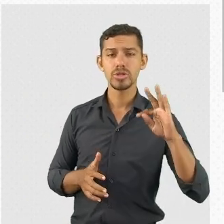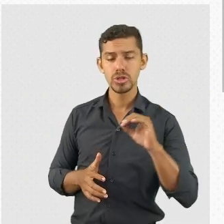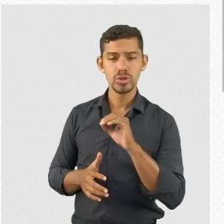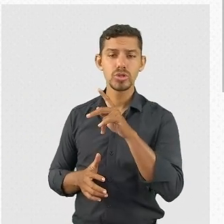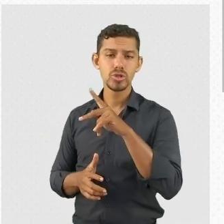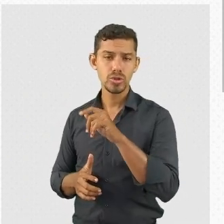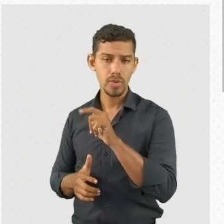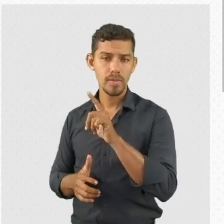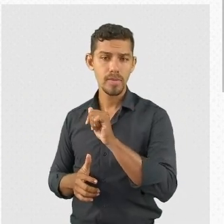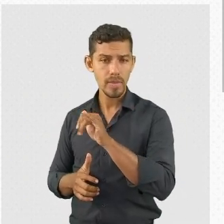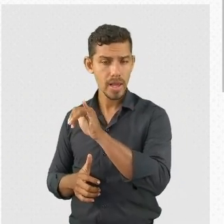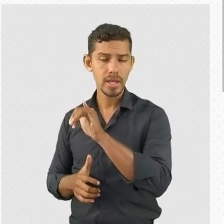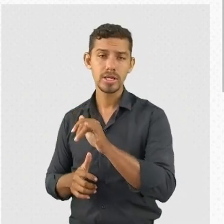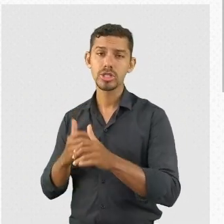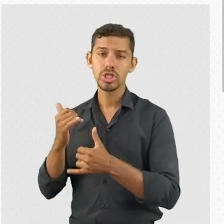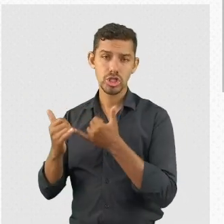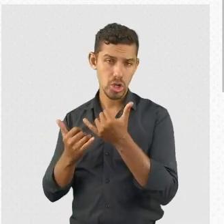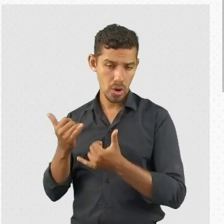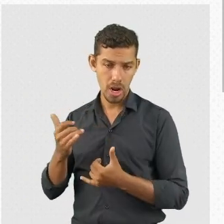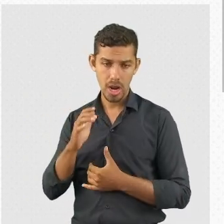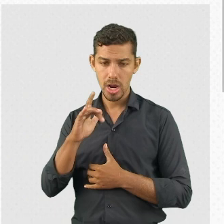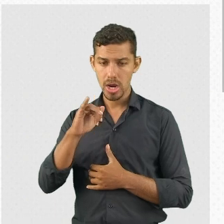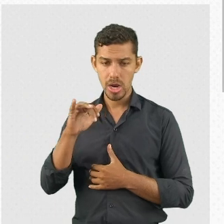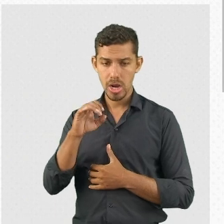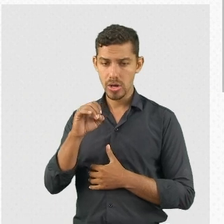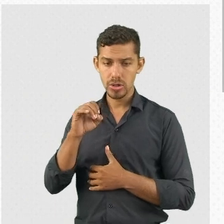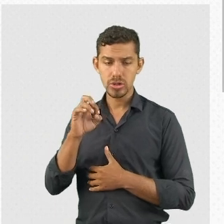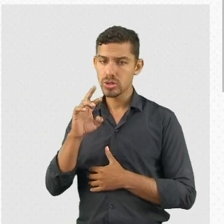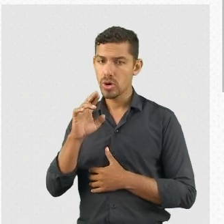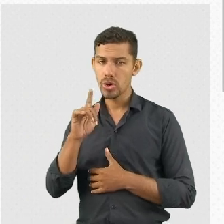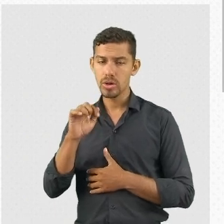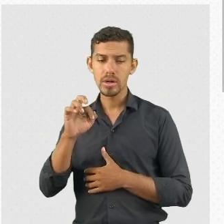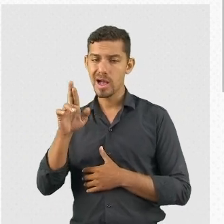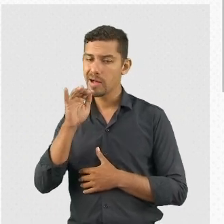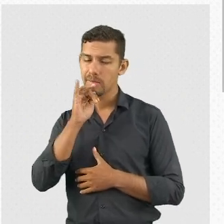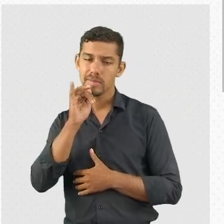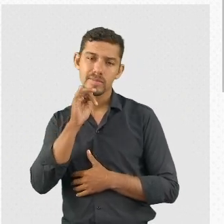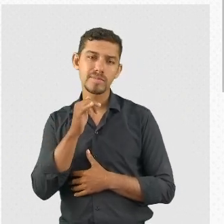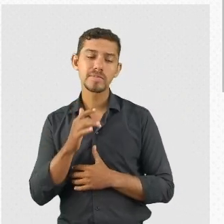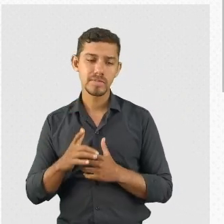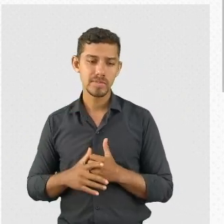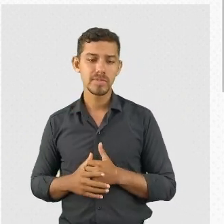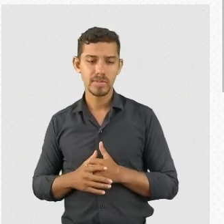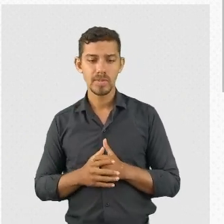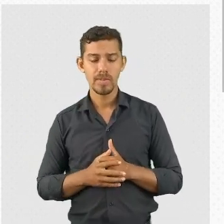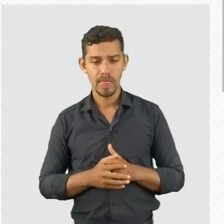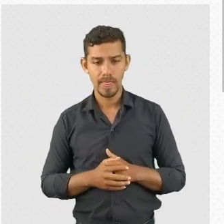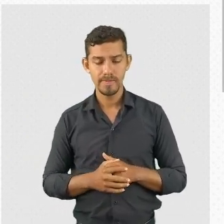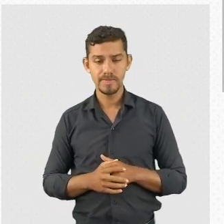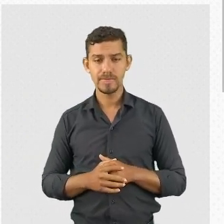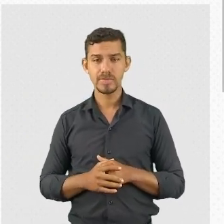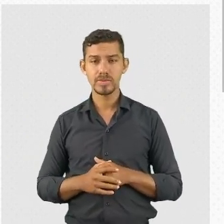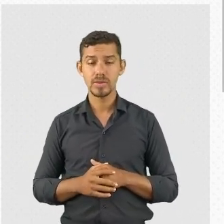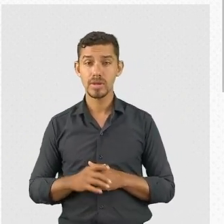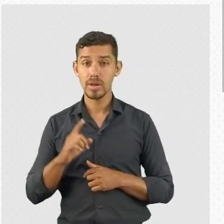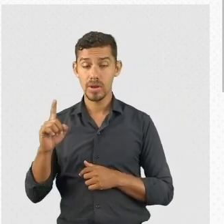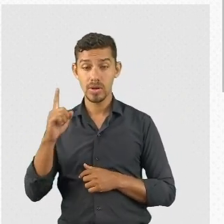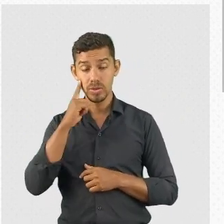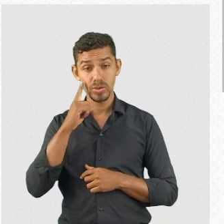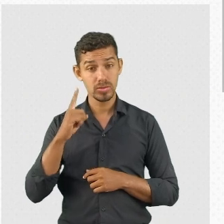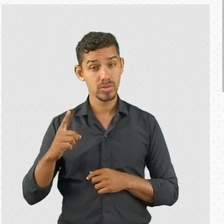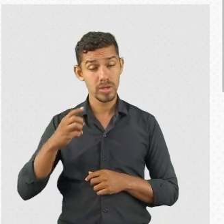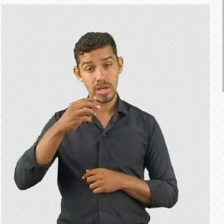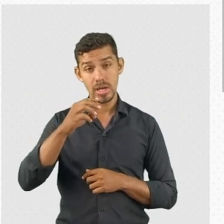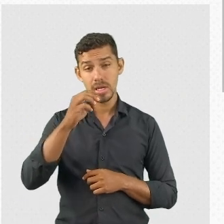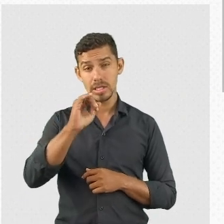jogar. Então, quando eu coloco to antes de um verbo, é porque esse verbo não está conjugado. No modo imperativo, para